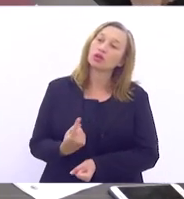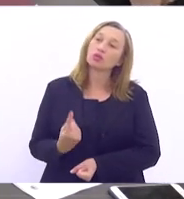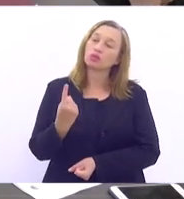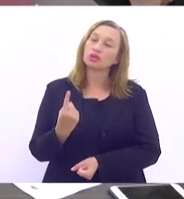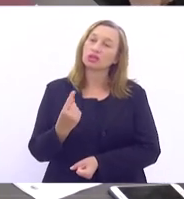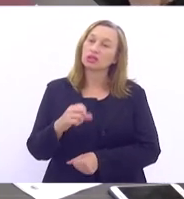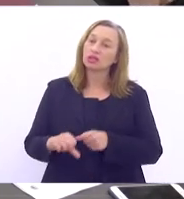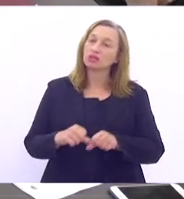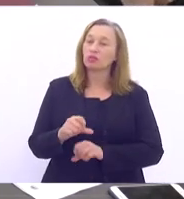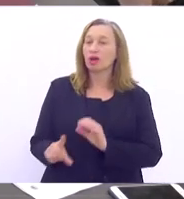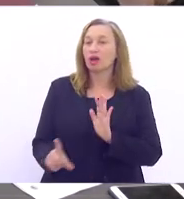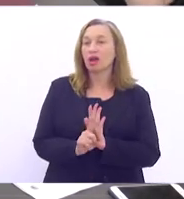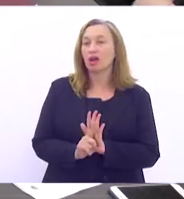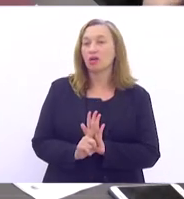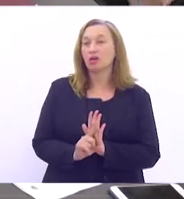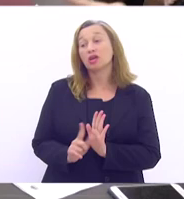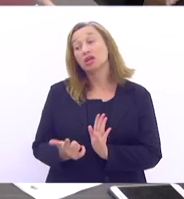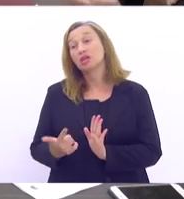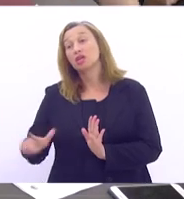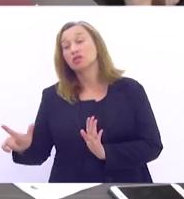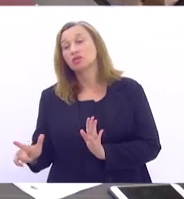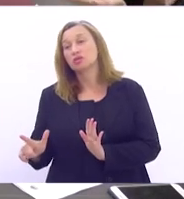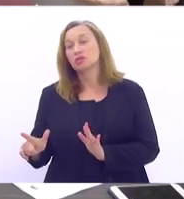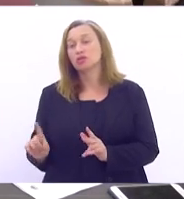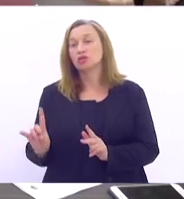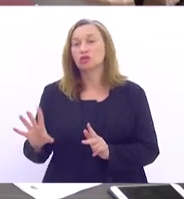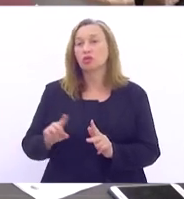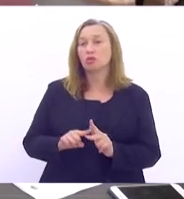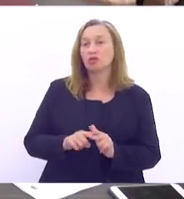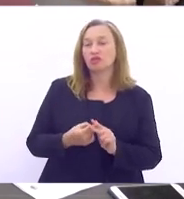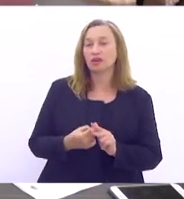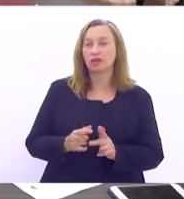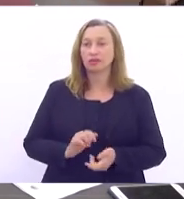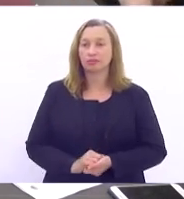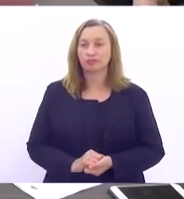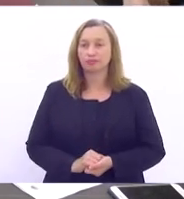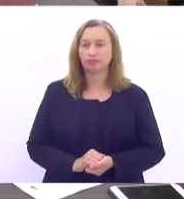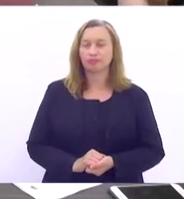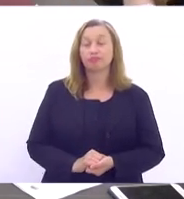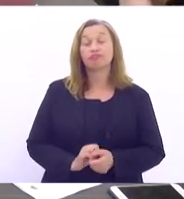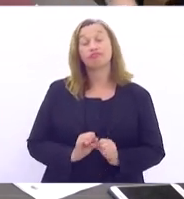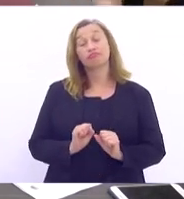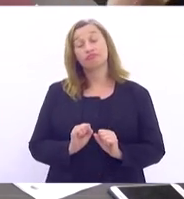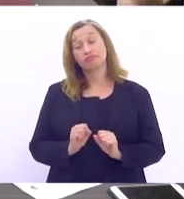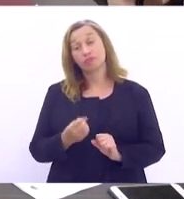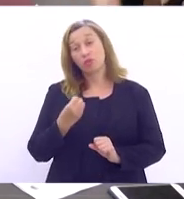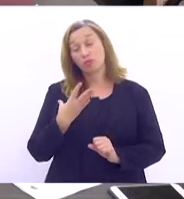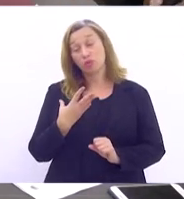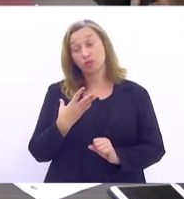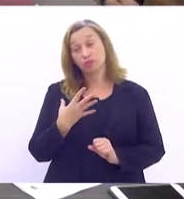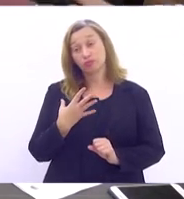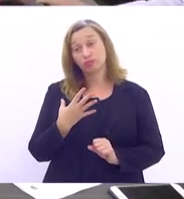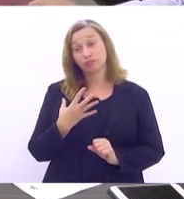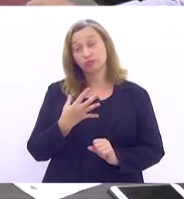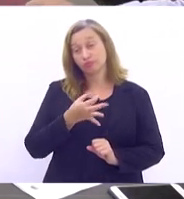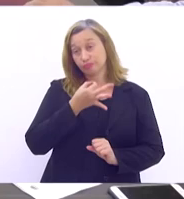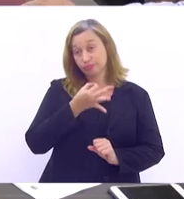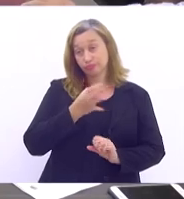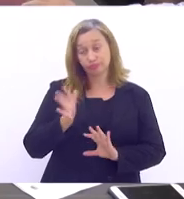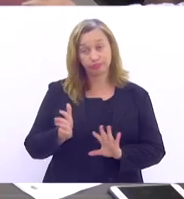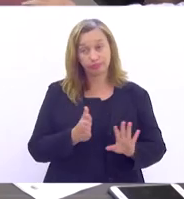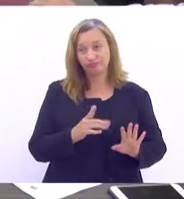lei e as outras a modificassem talvez. Bom, fica aqui a sugestão. Mas de qualquer forma